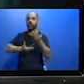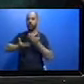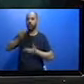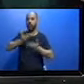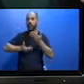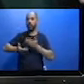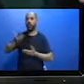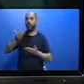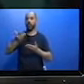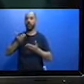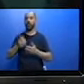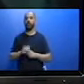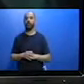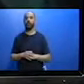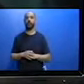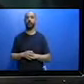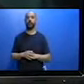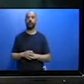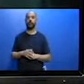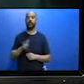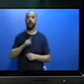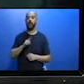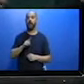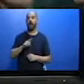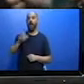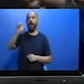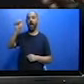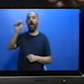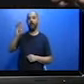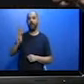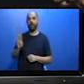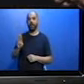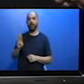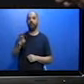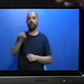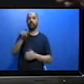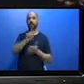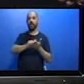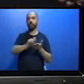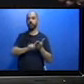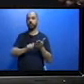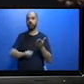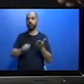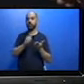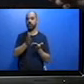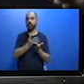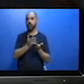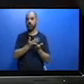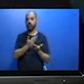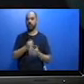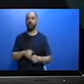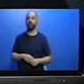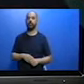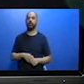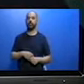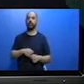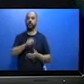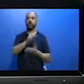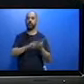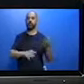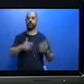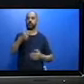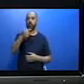analisa o cartaz e respondam no caderno exercício dois na página 60